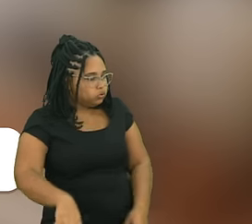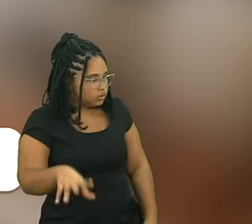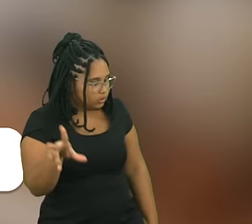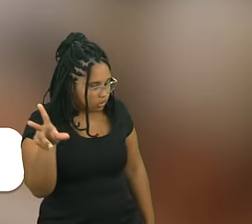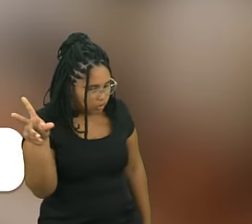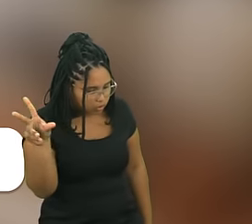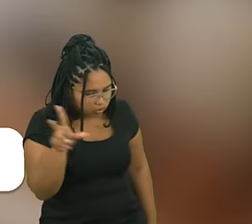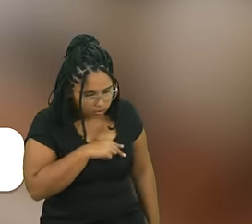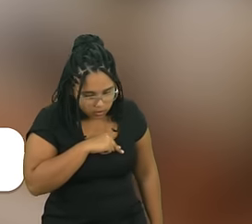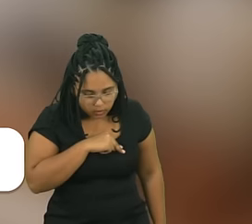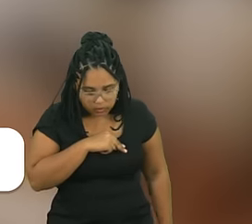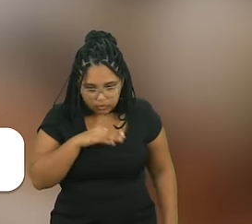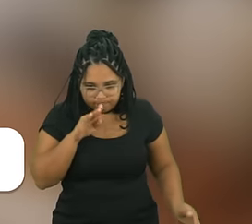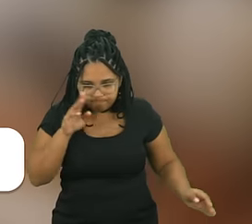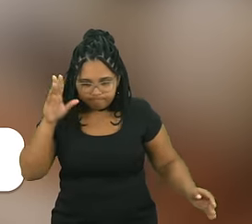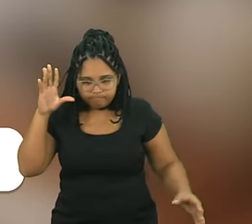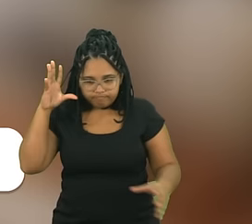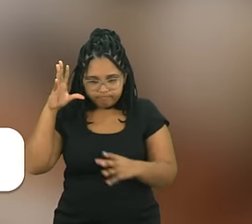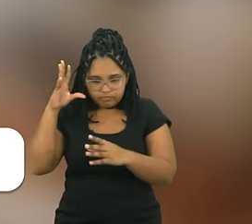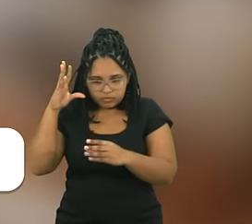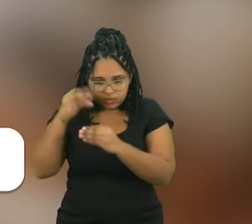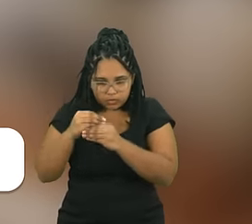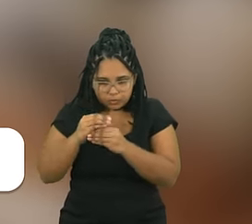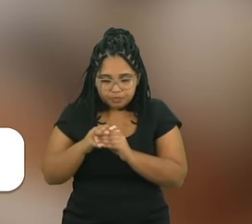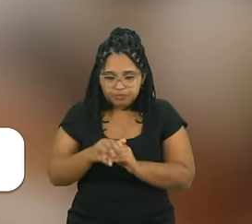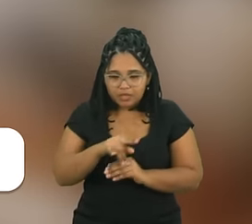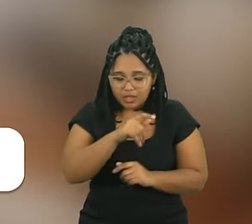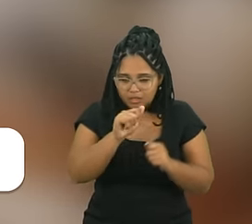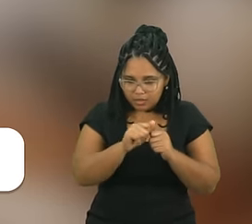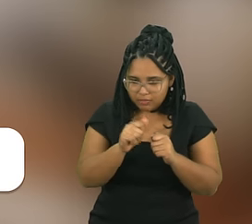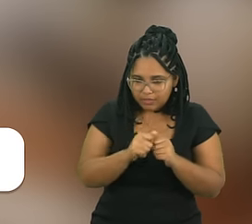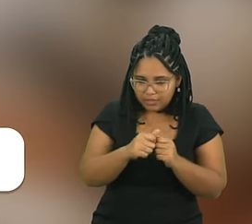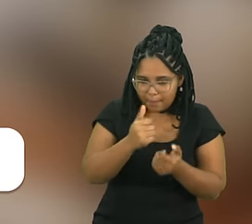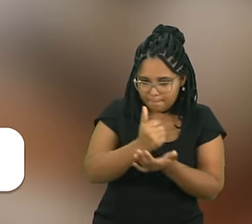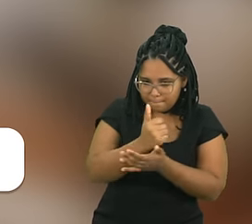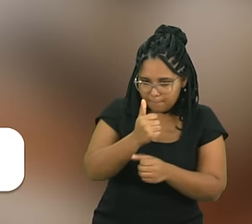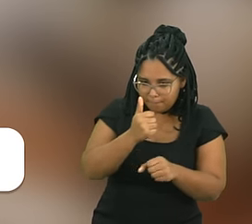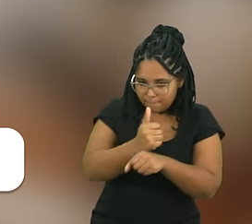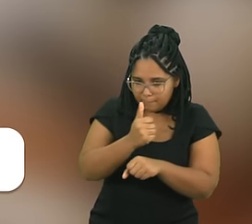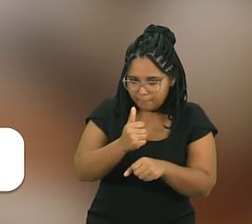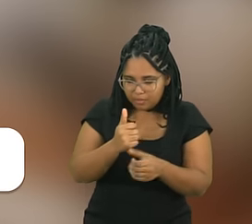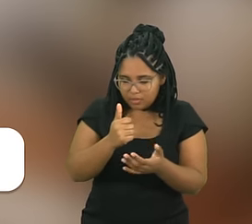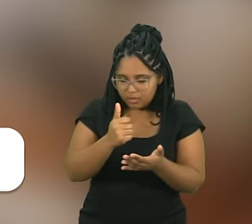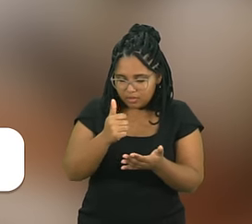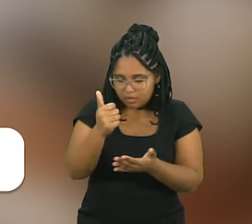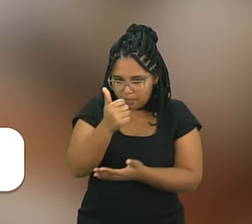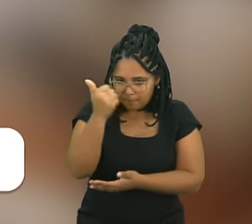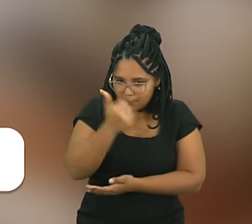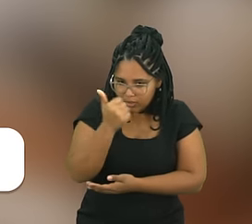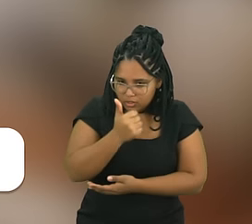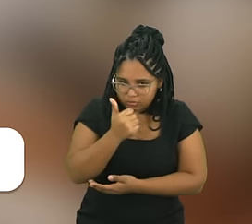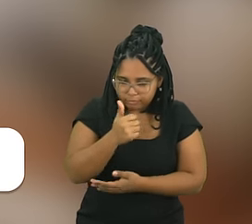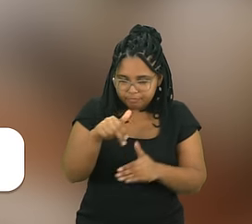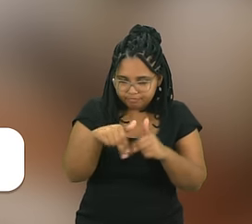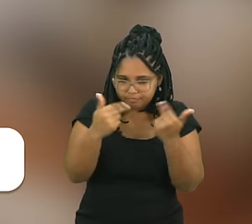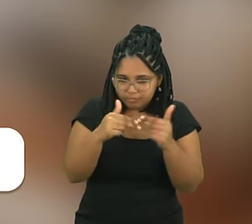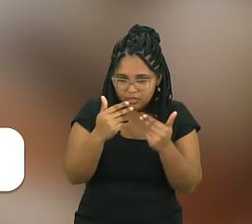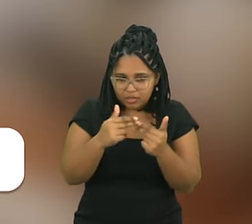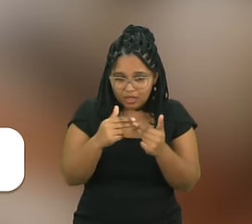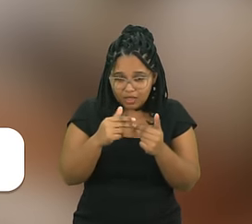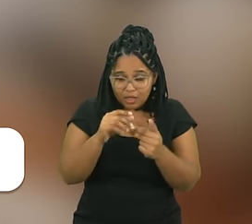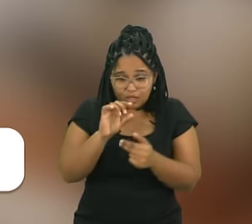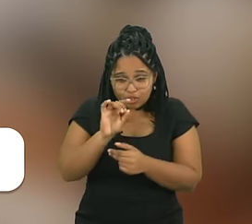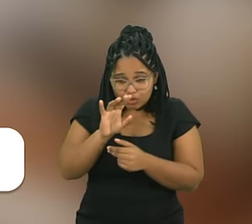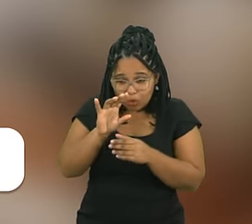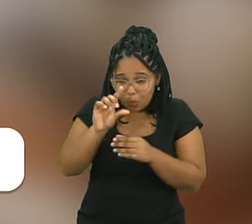Resumindo, ele fez essa cirurgia e ele removeu apenas parte do